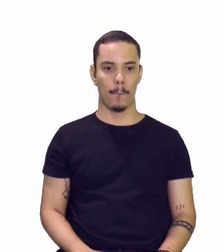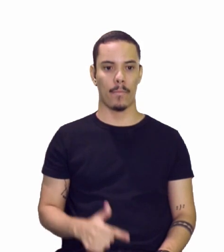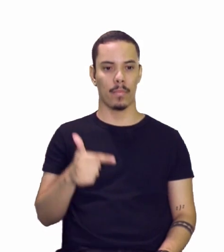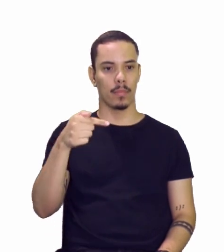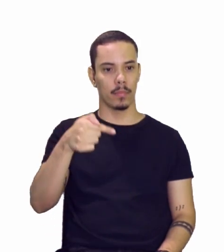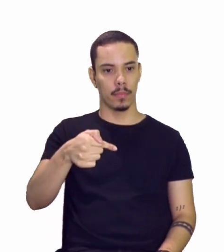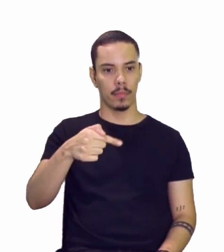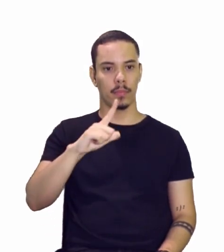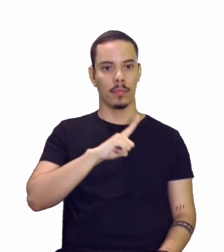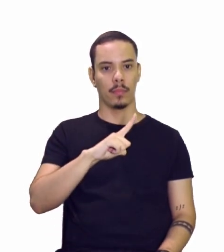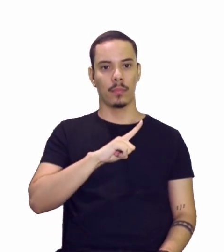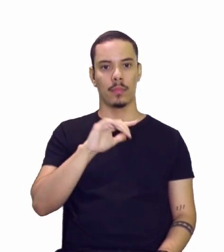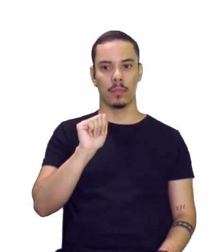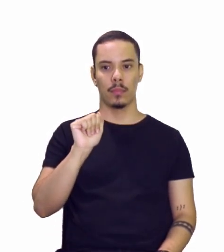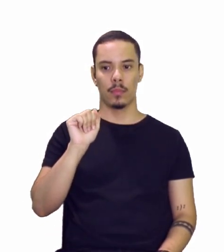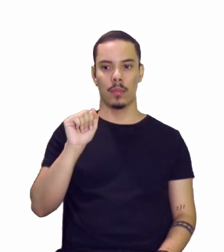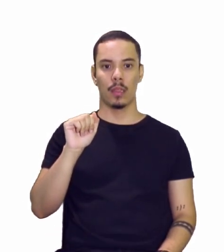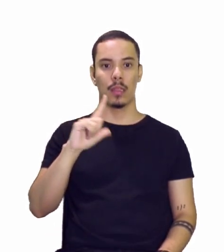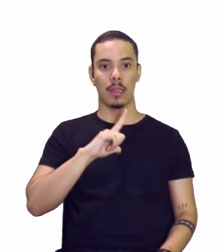7 estão no eixo da